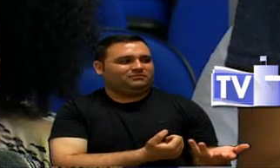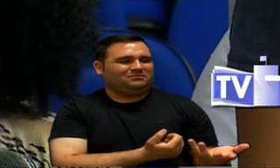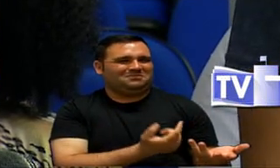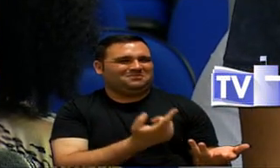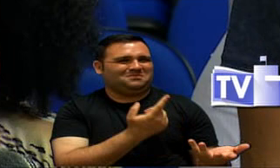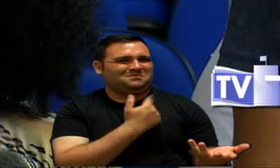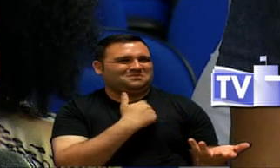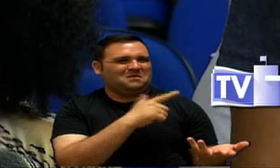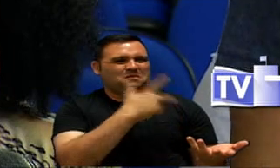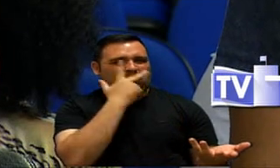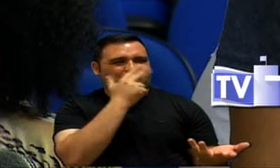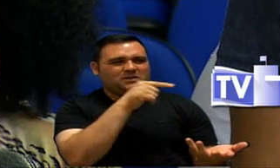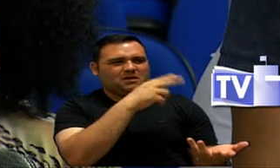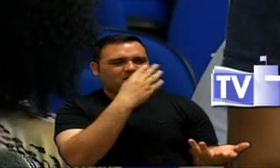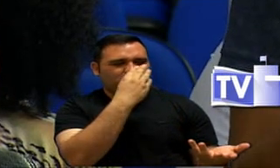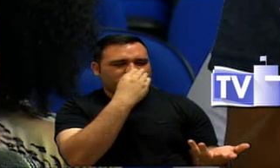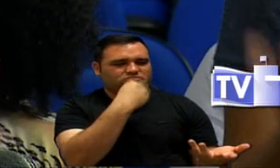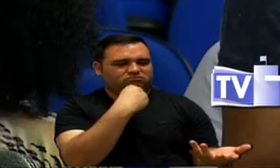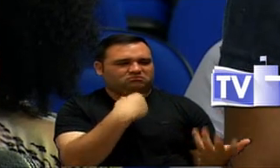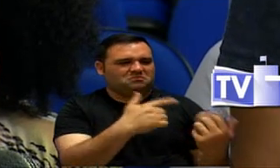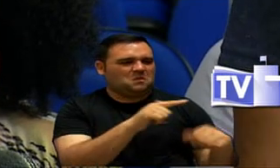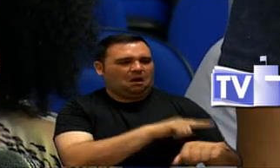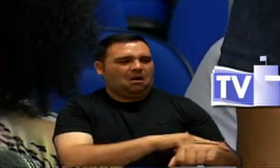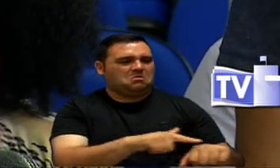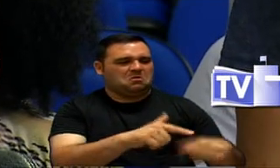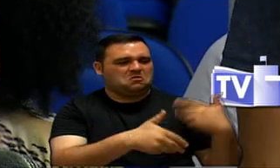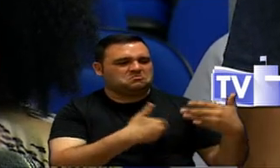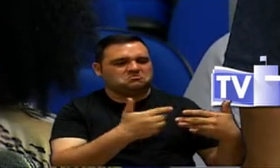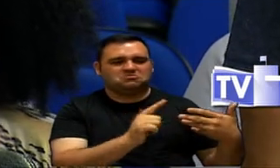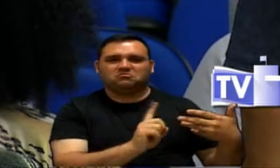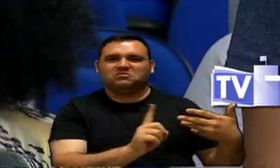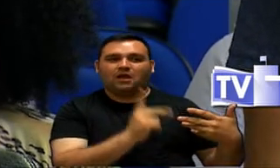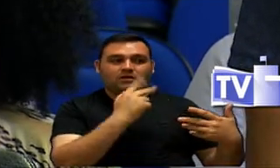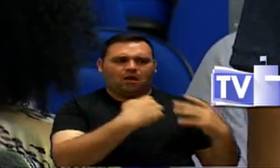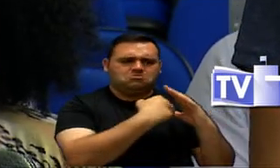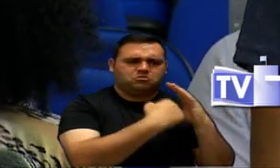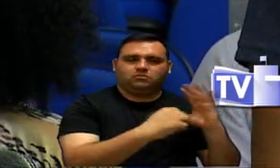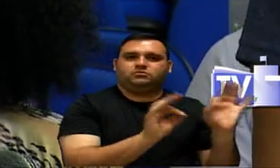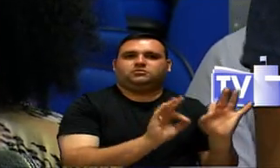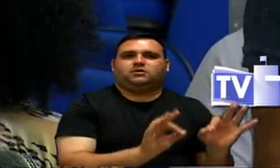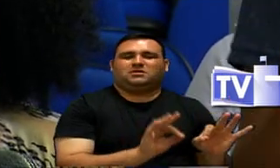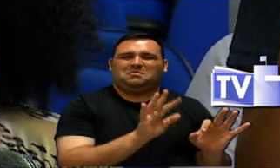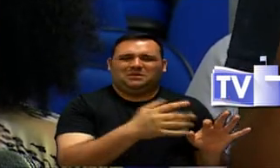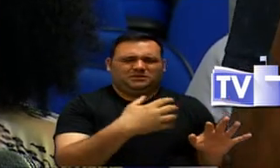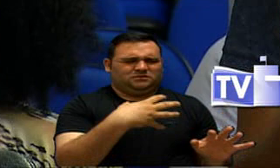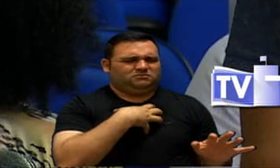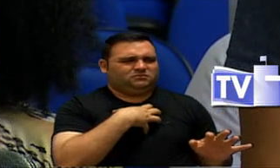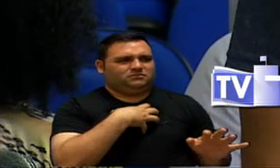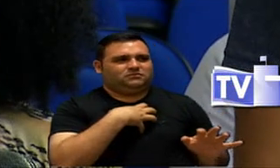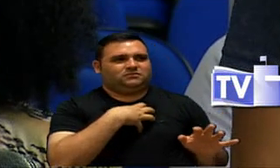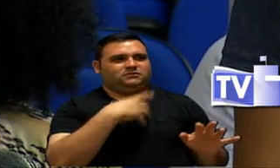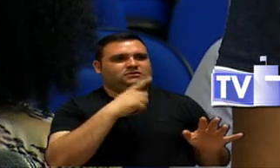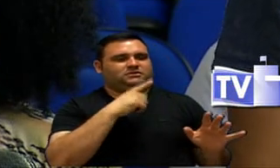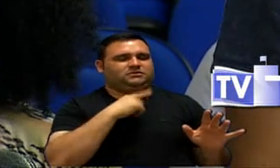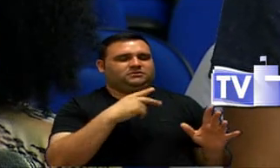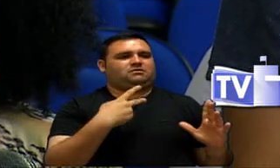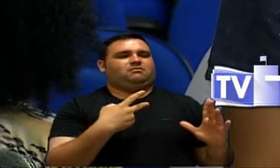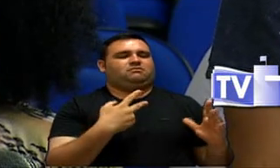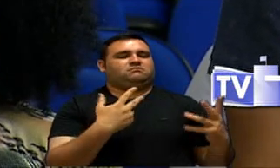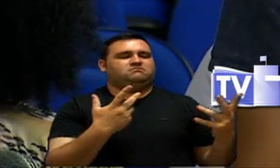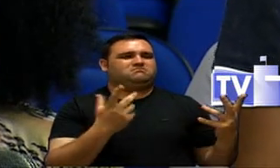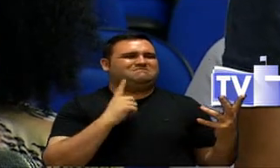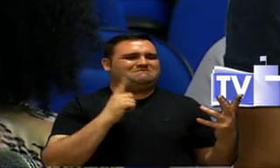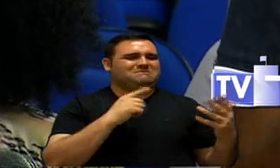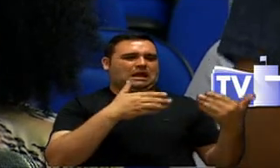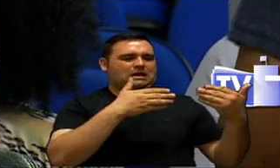não me respeitou, não houve nada, mas me colocou na parede